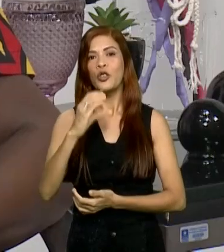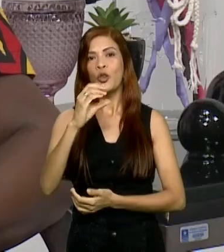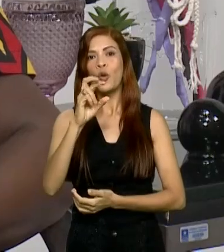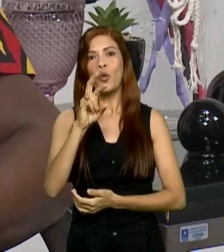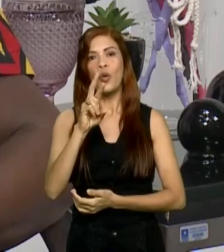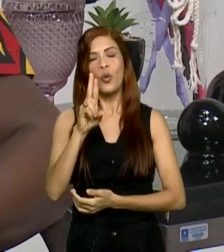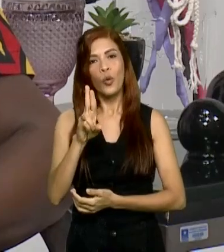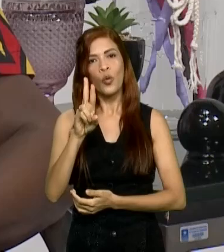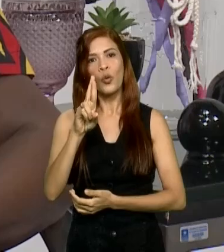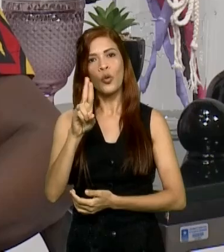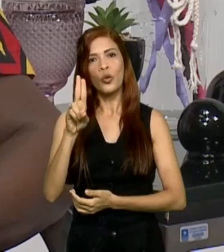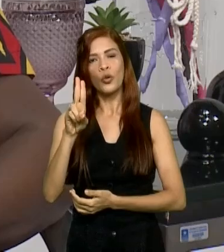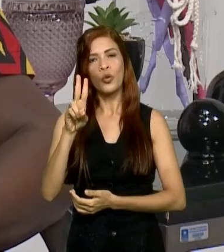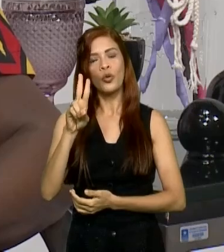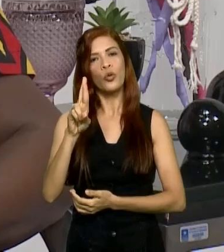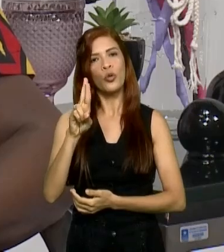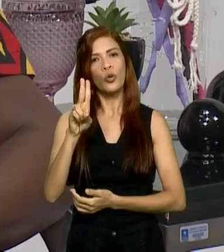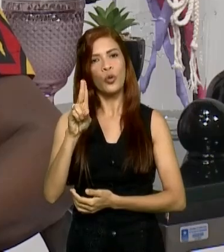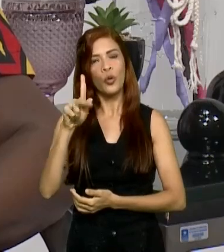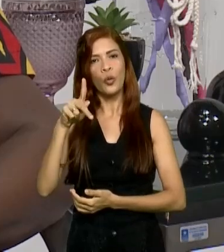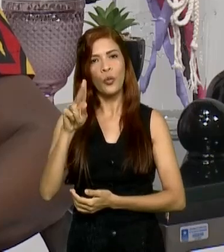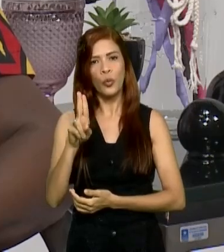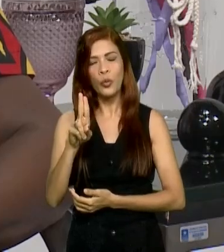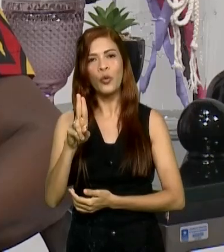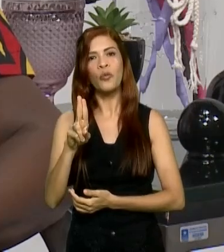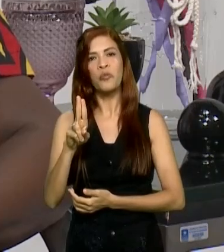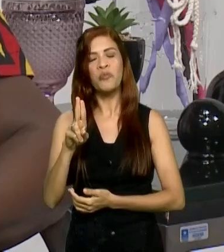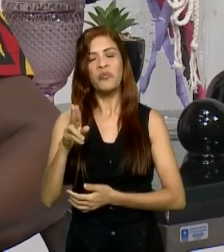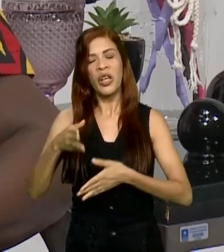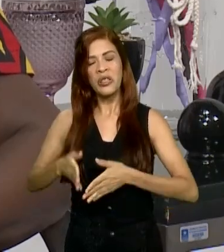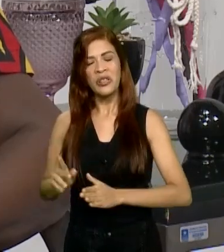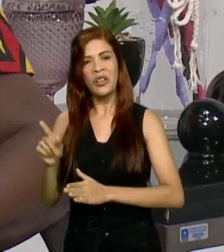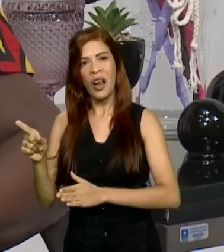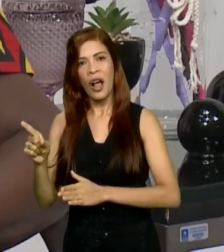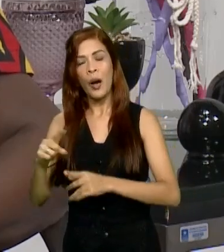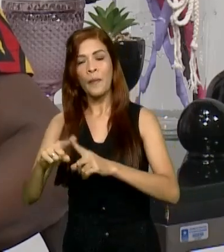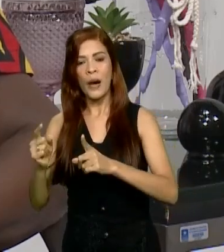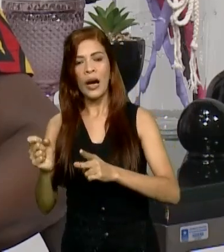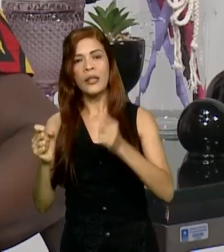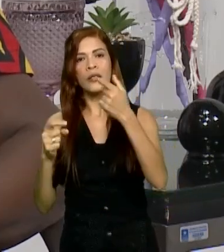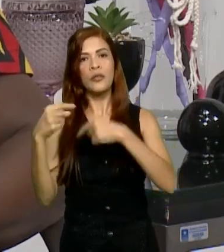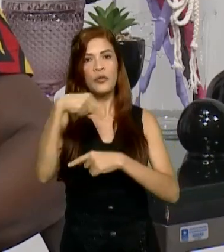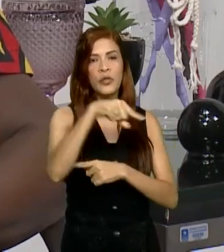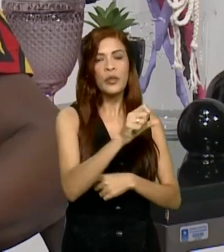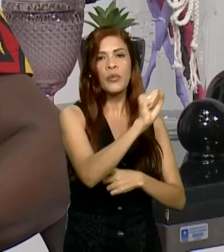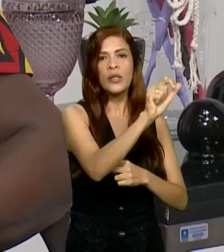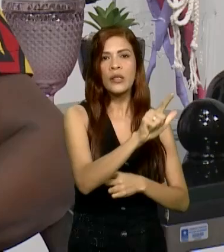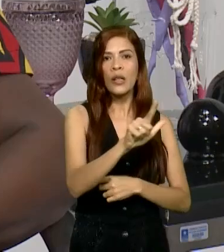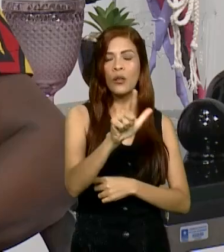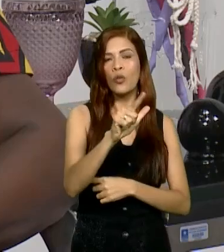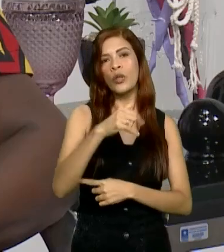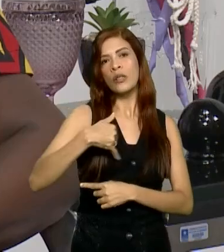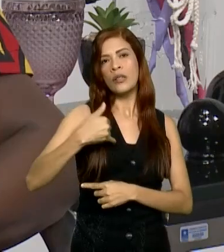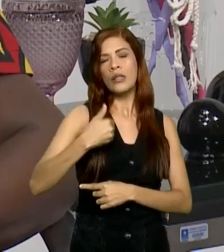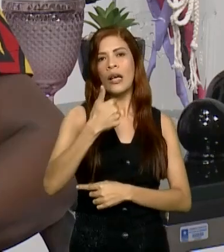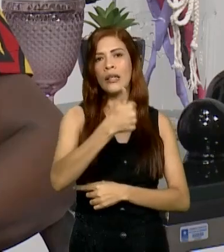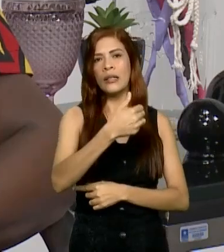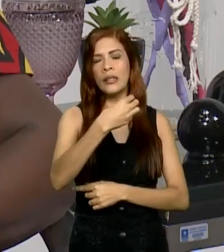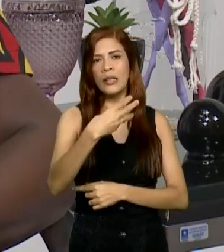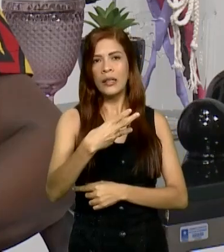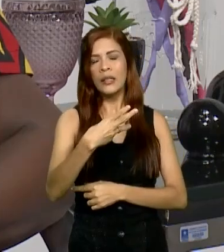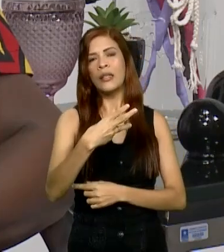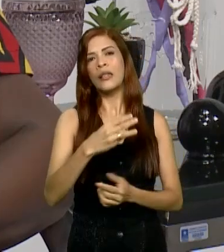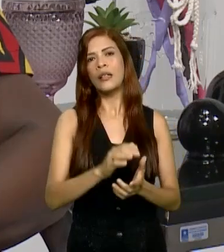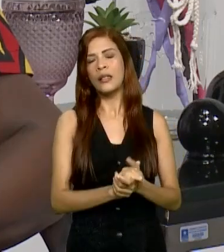né? Vim para São Luís morar com os 13 anos para estudar, né? E fui gestora da Secretaria de Igualdade Racial